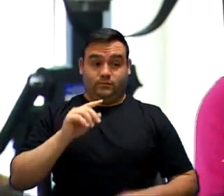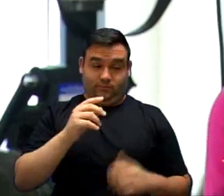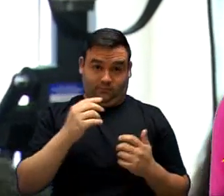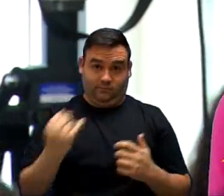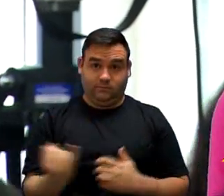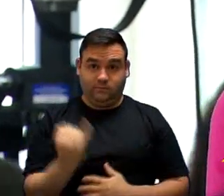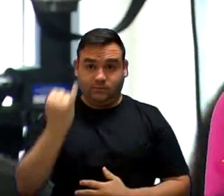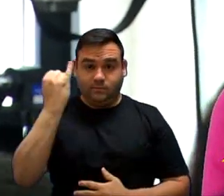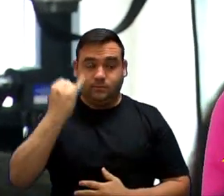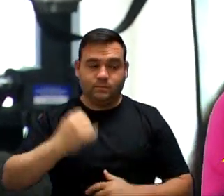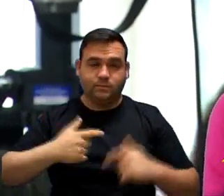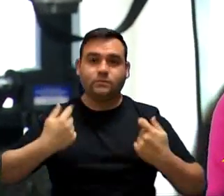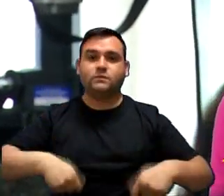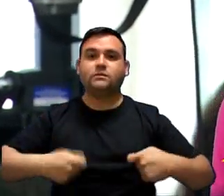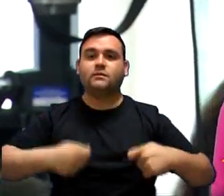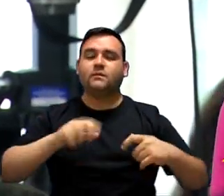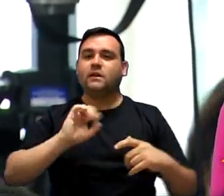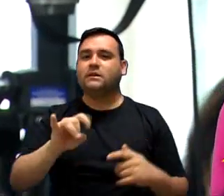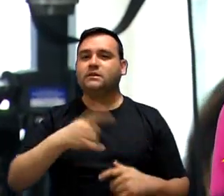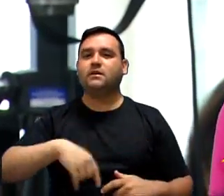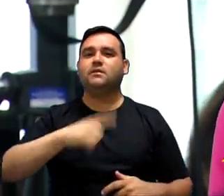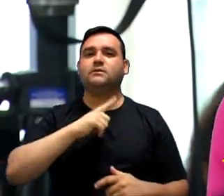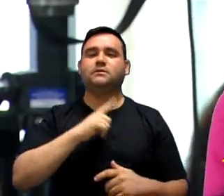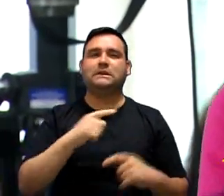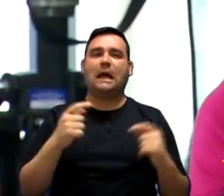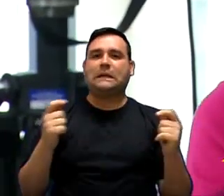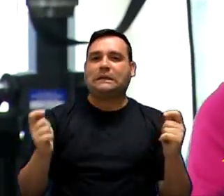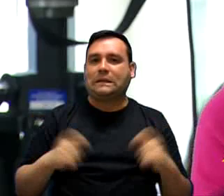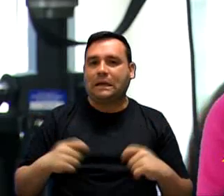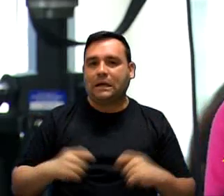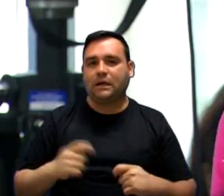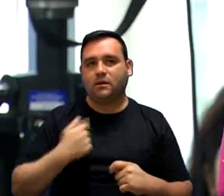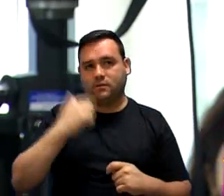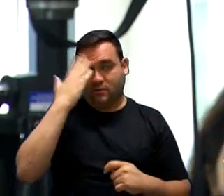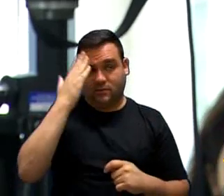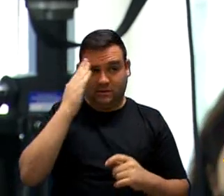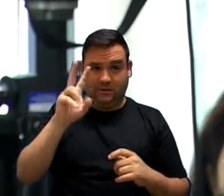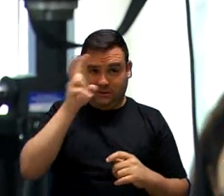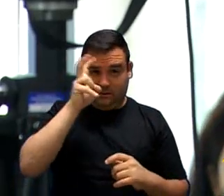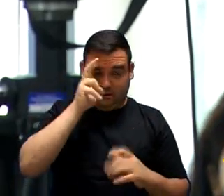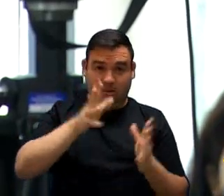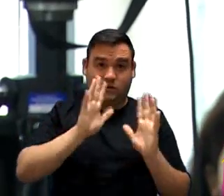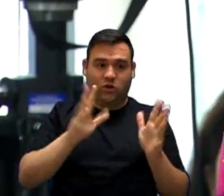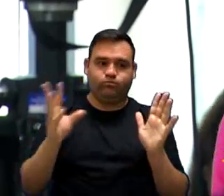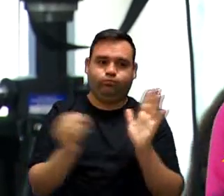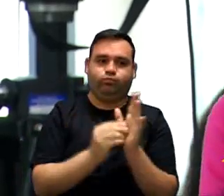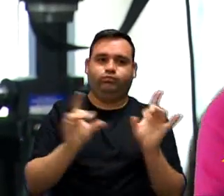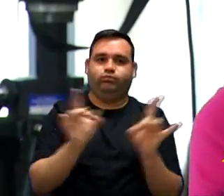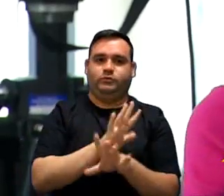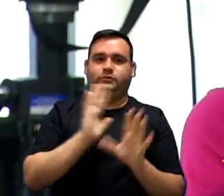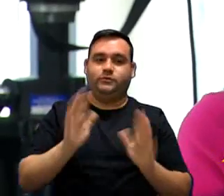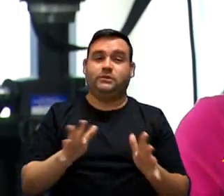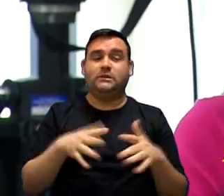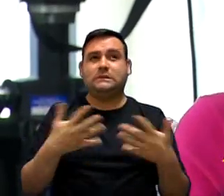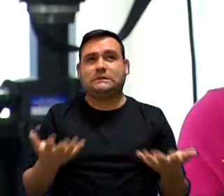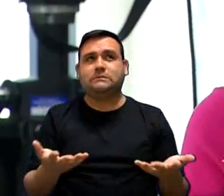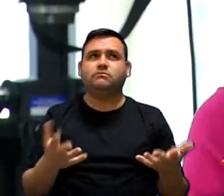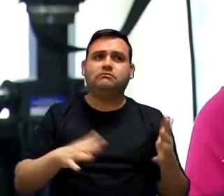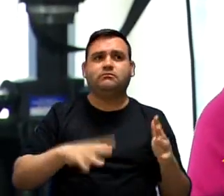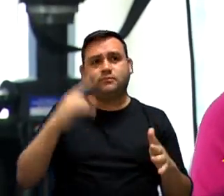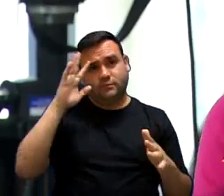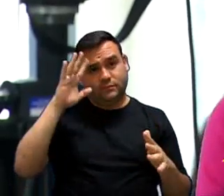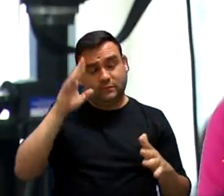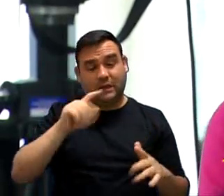seria importante, se seria possível, eu sei que a pauta de quinta-feira já foi colocada, seria como